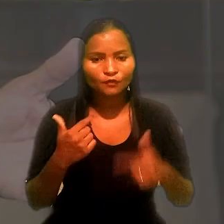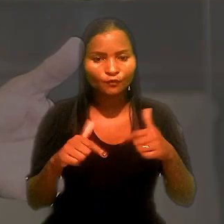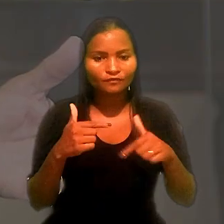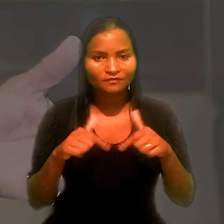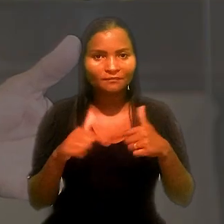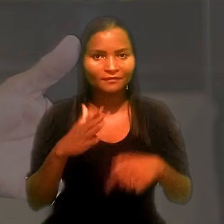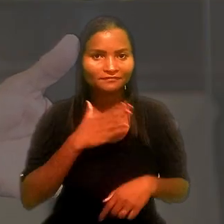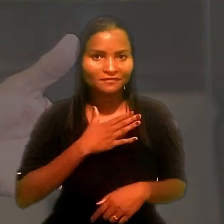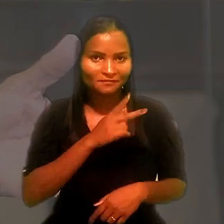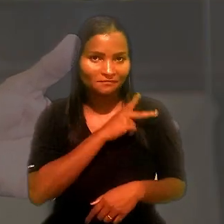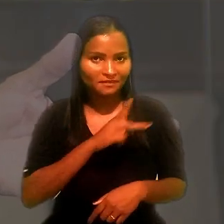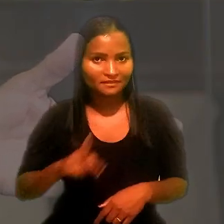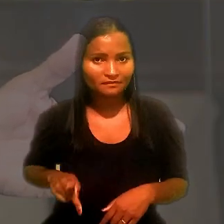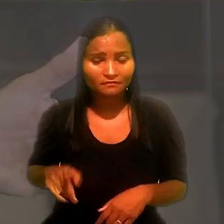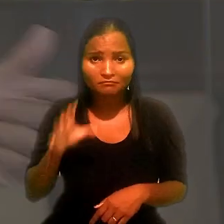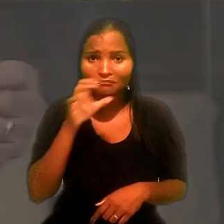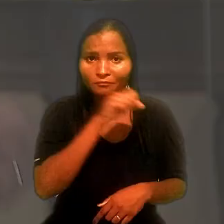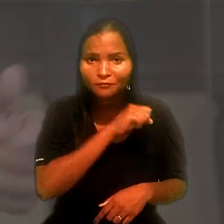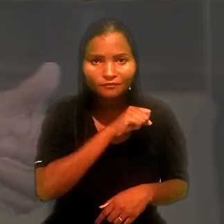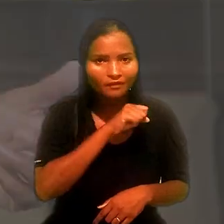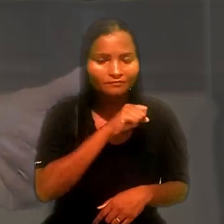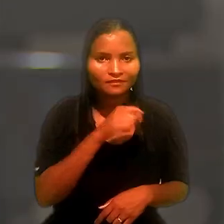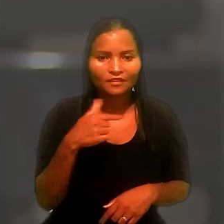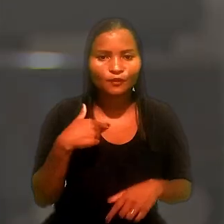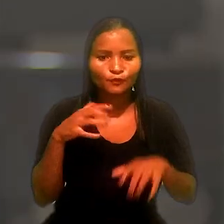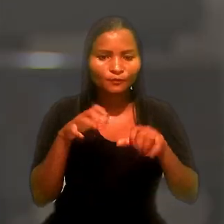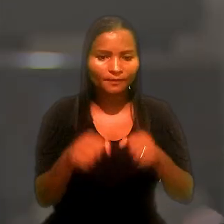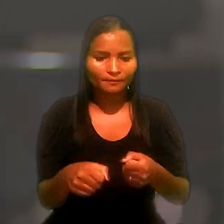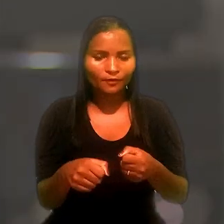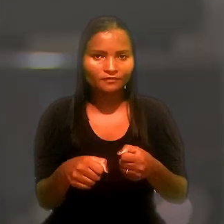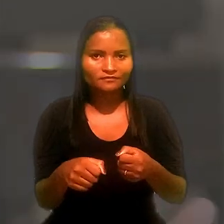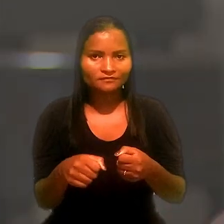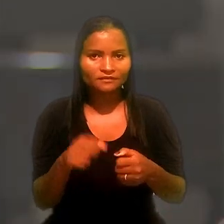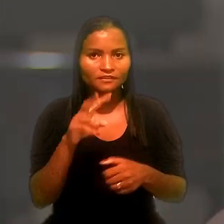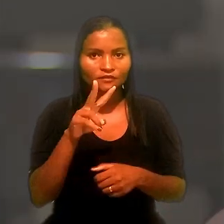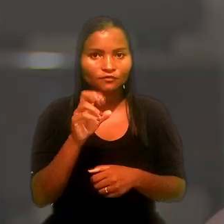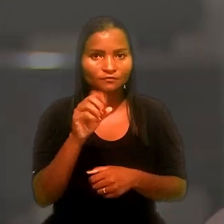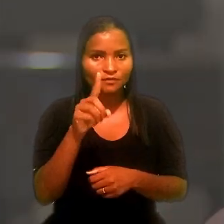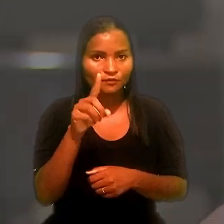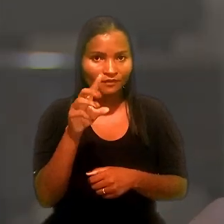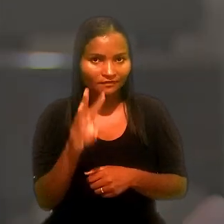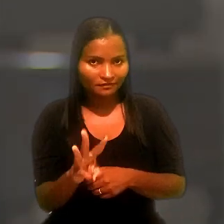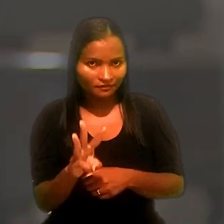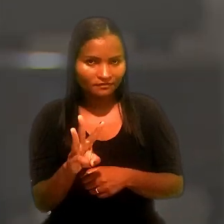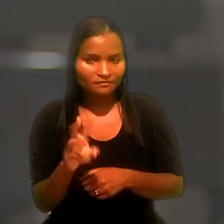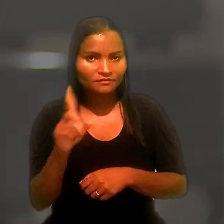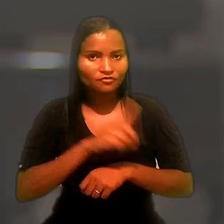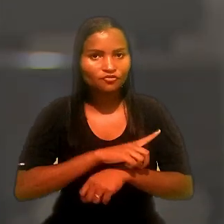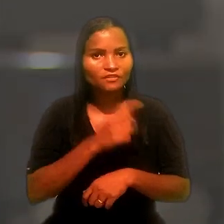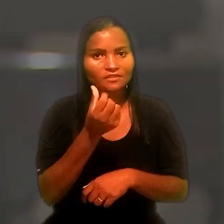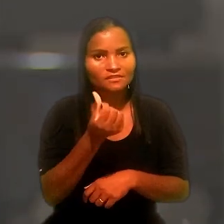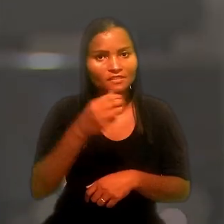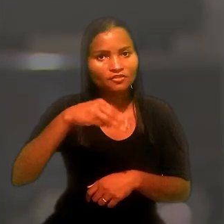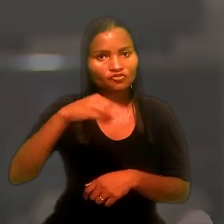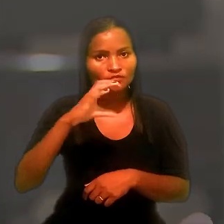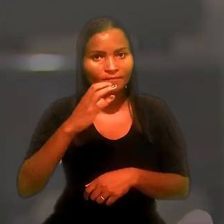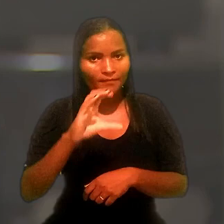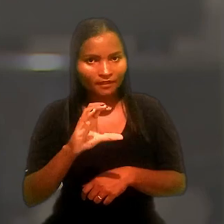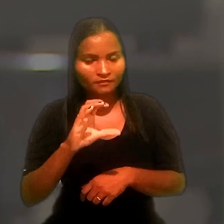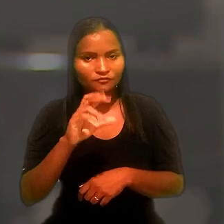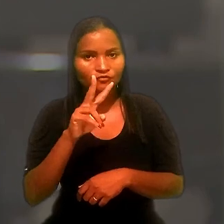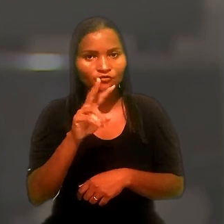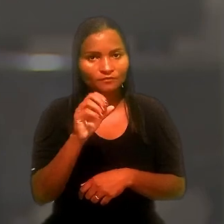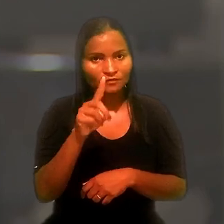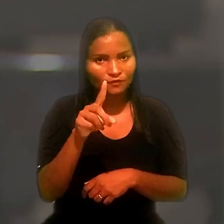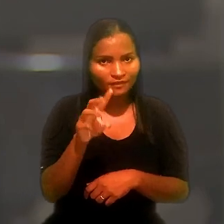O exercício da minha presidência foi muito rápido, né? Eu tomei posse em 2013, dia 6 de março